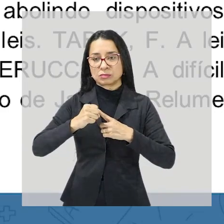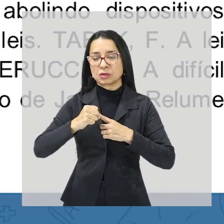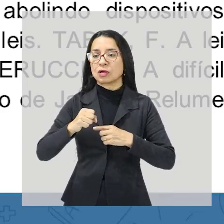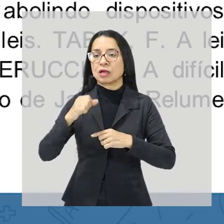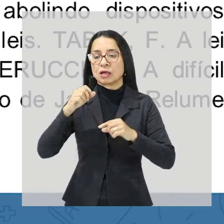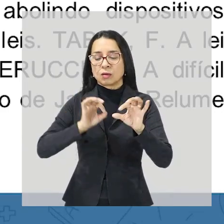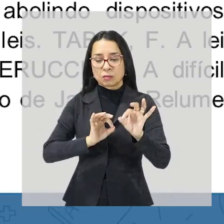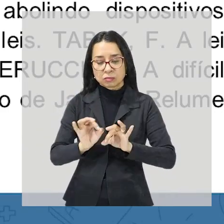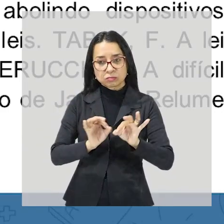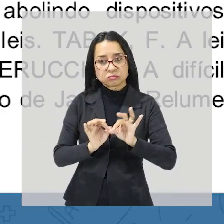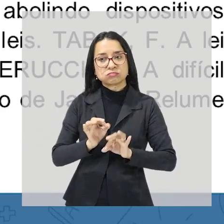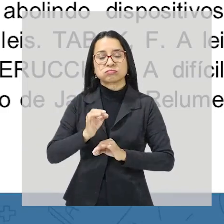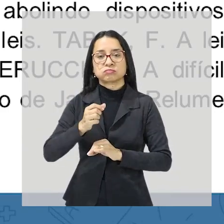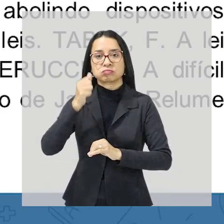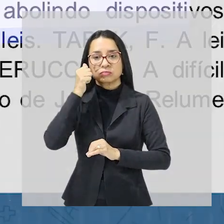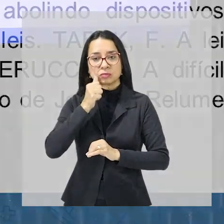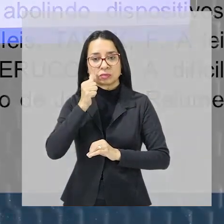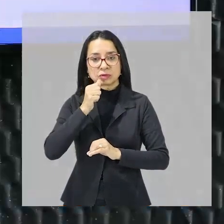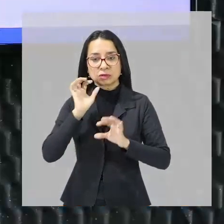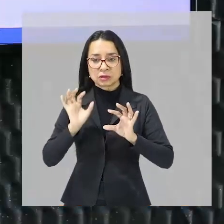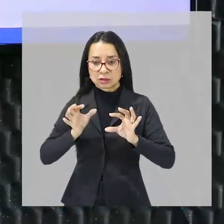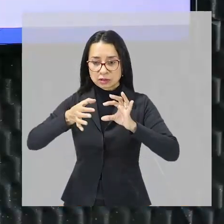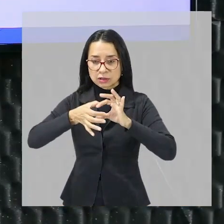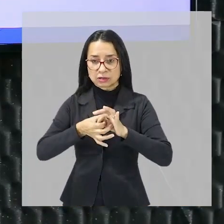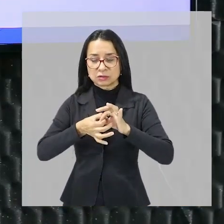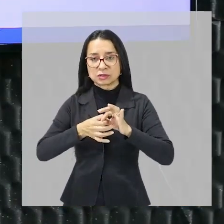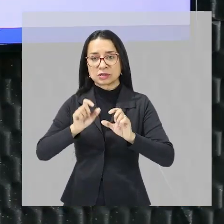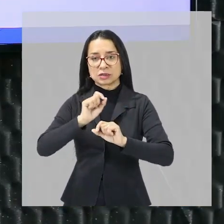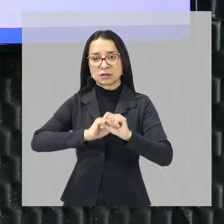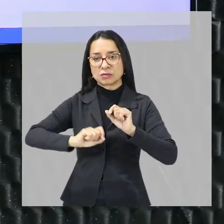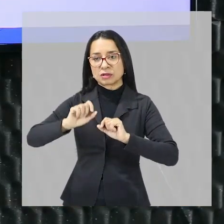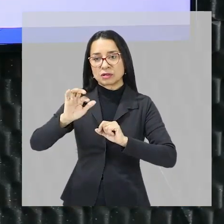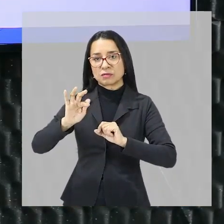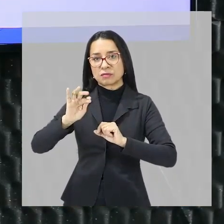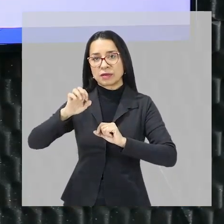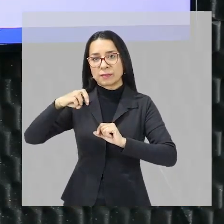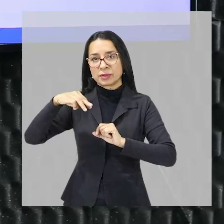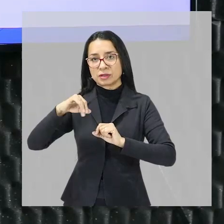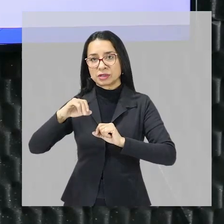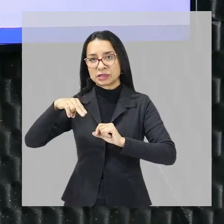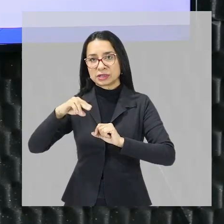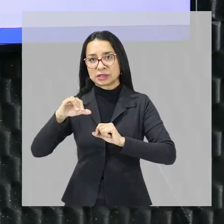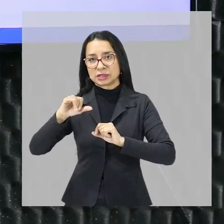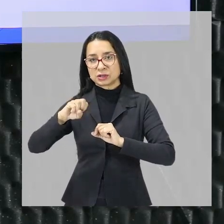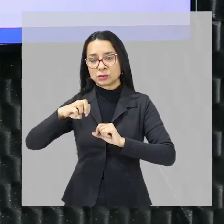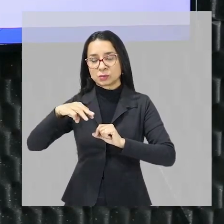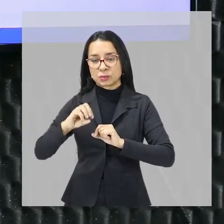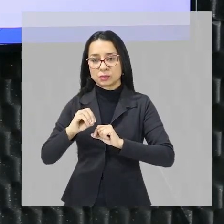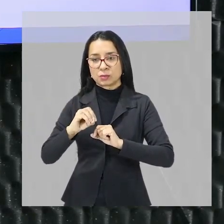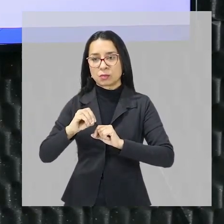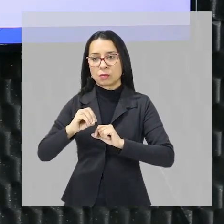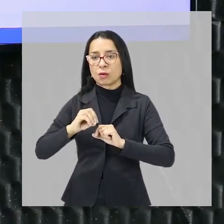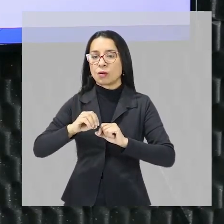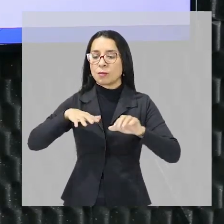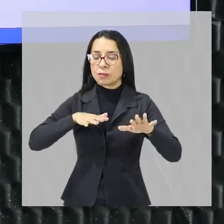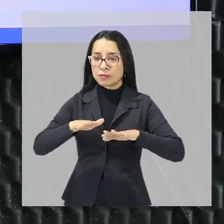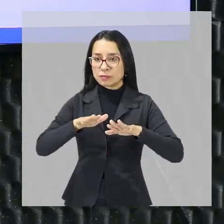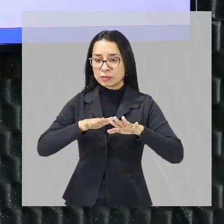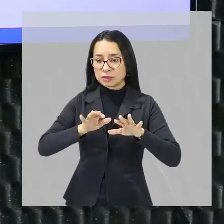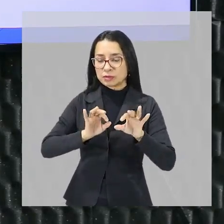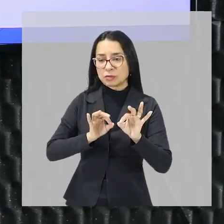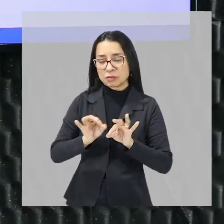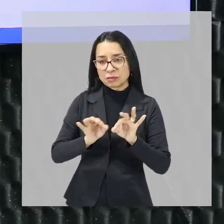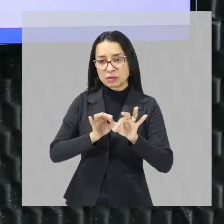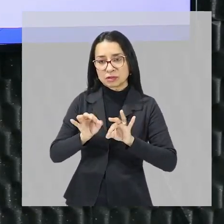gente associa esse movimento ao feminismo, ao movimento feminista. Movimento organizado de mulheres no